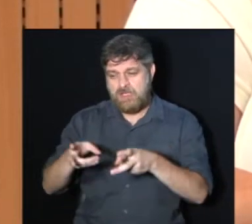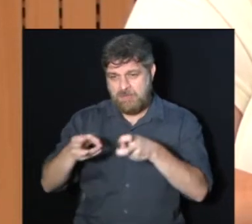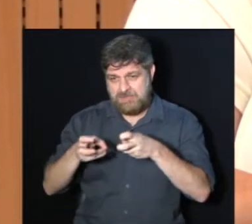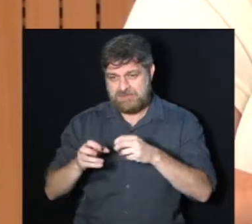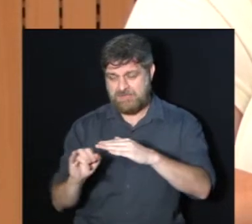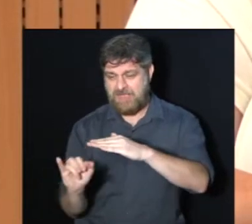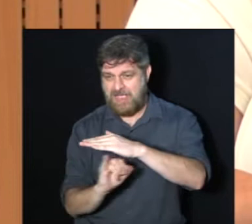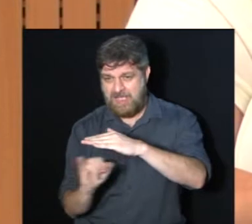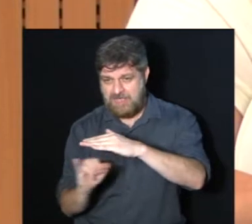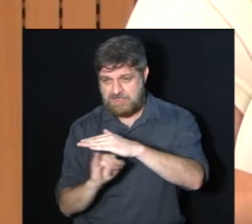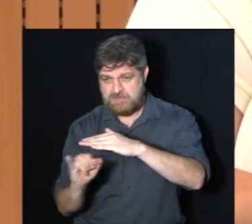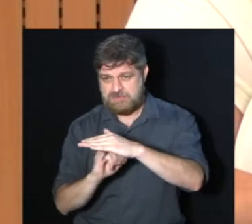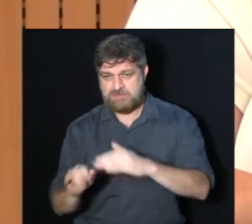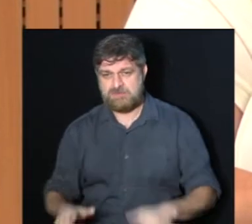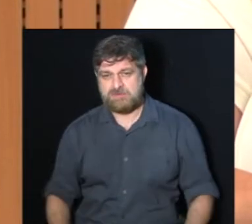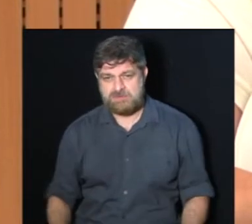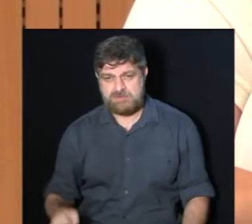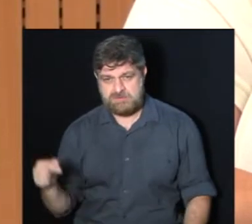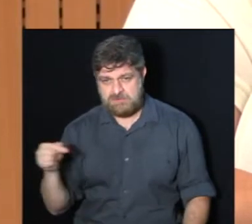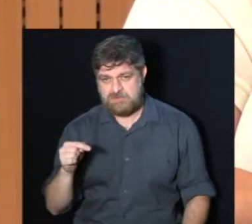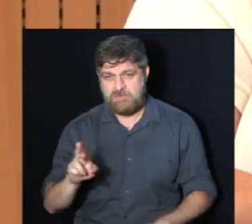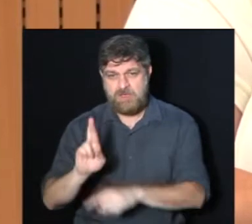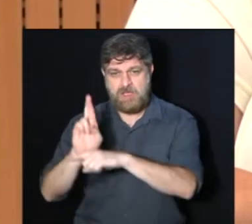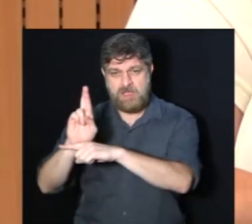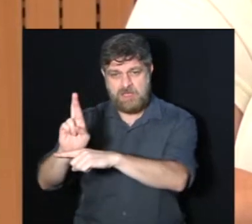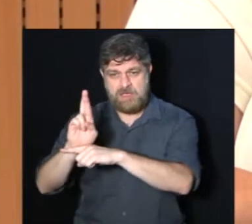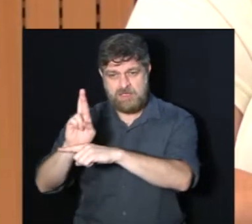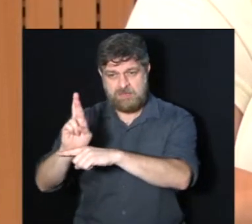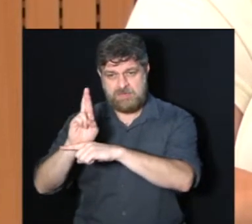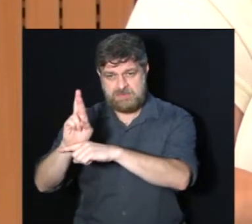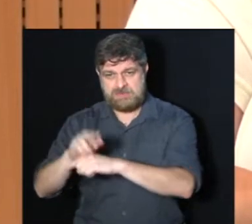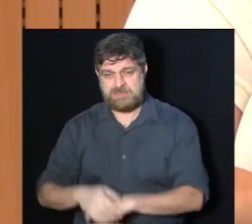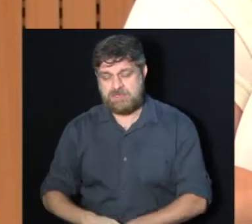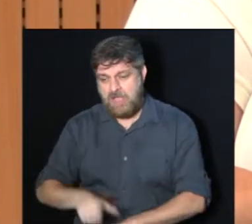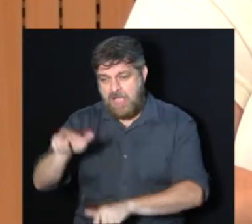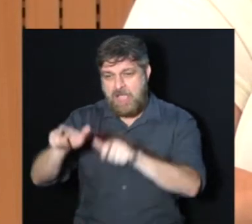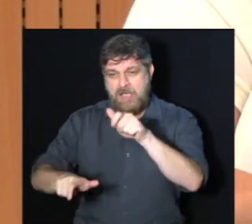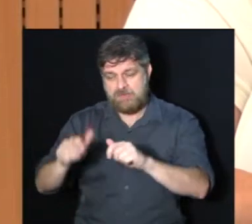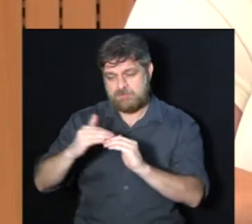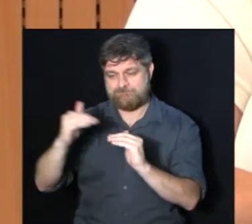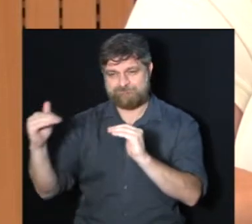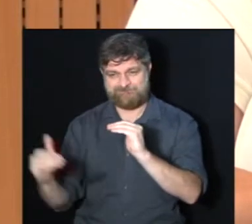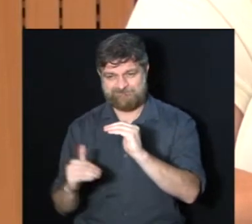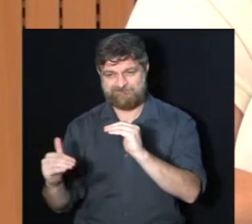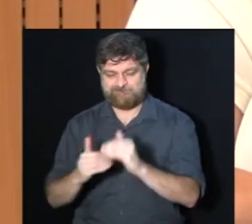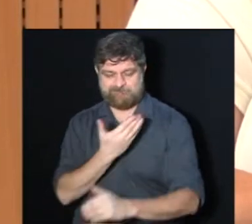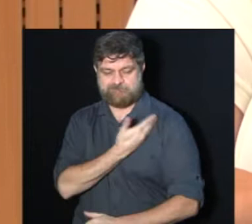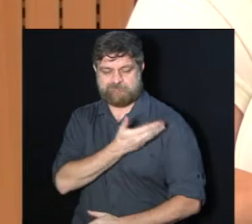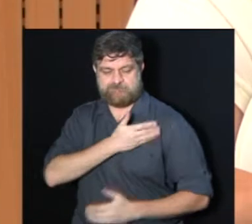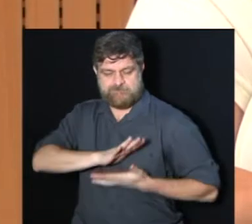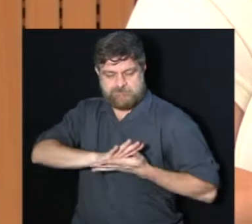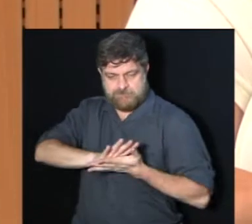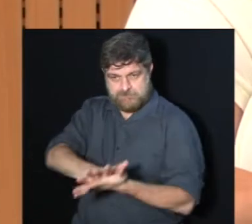entidades cultuadas representam a parcela mais discriminada